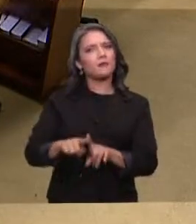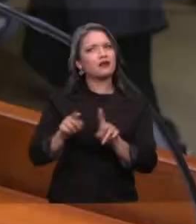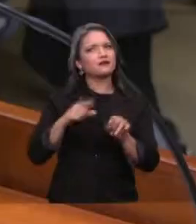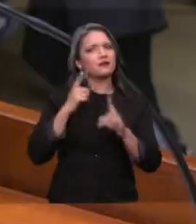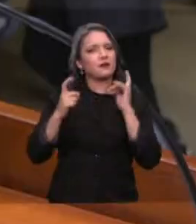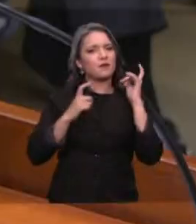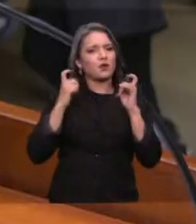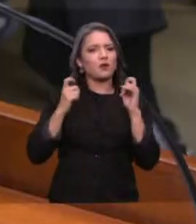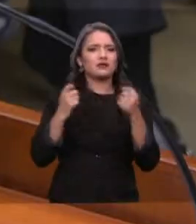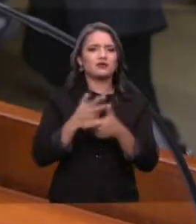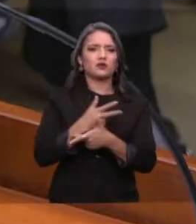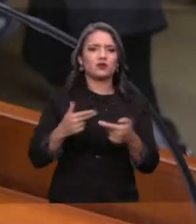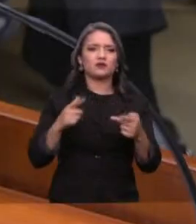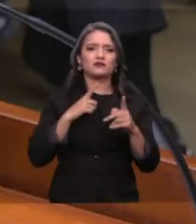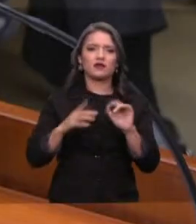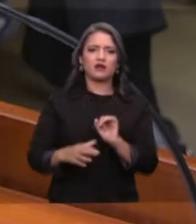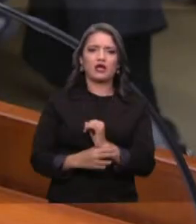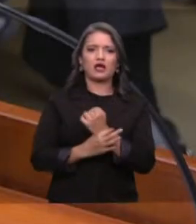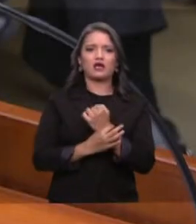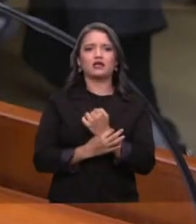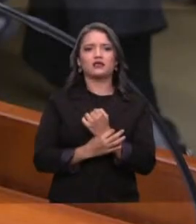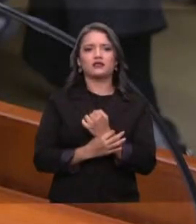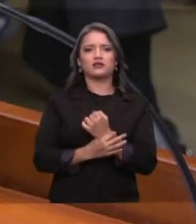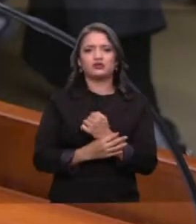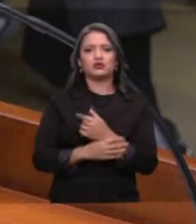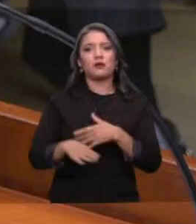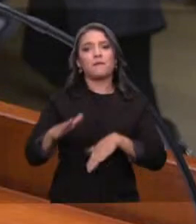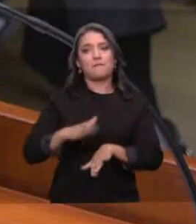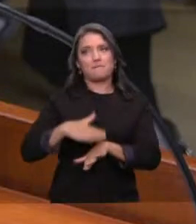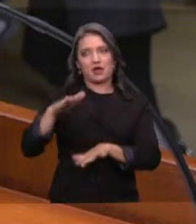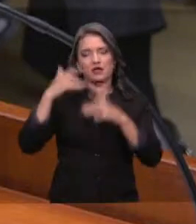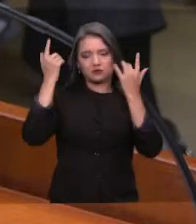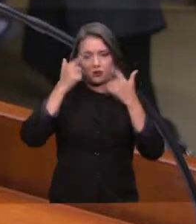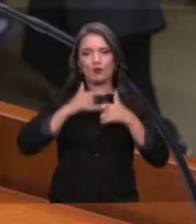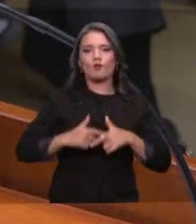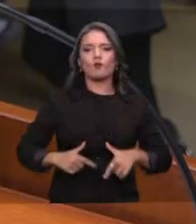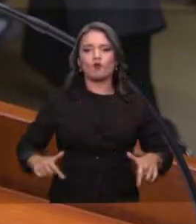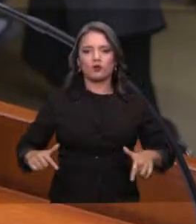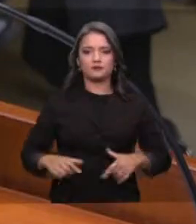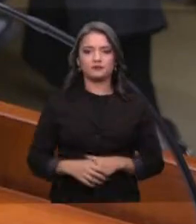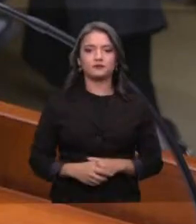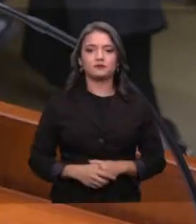com elementos que garantam uma maior imparcialidade objetiva.